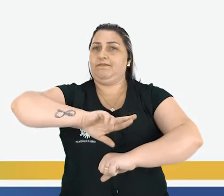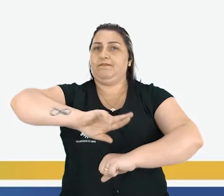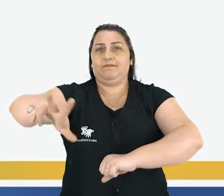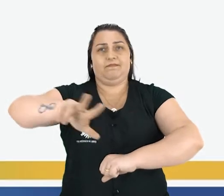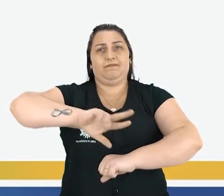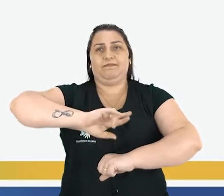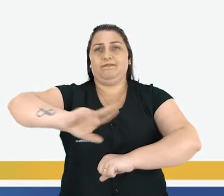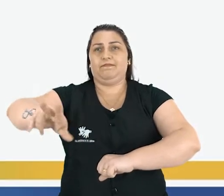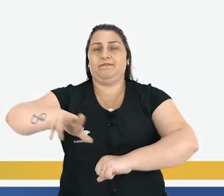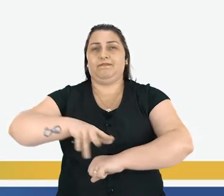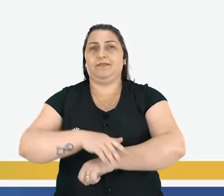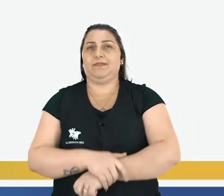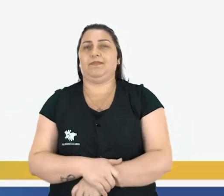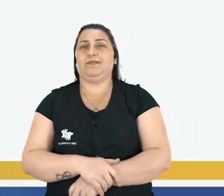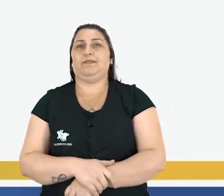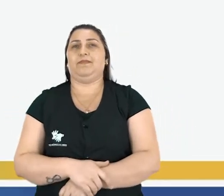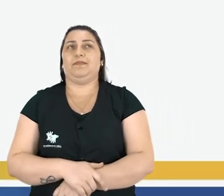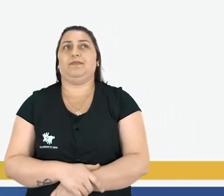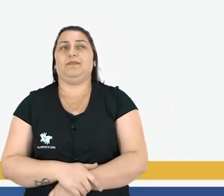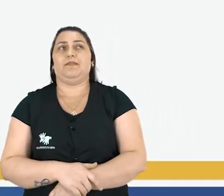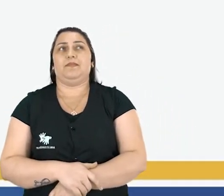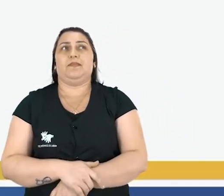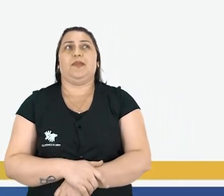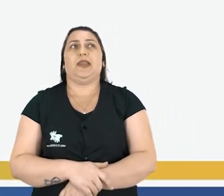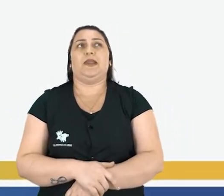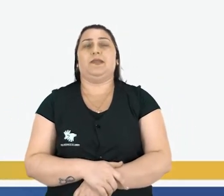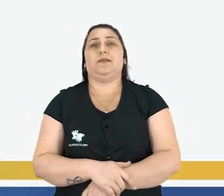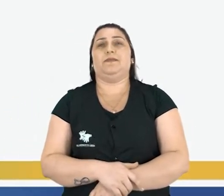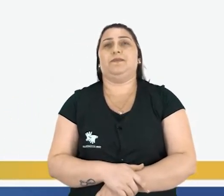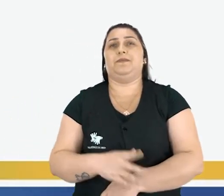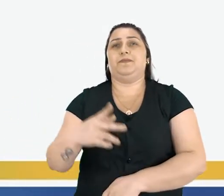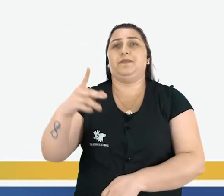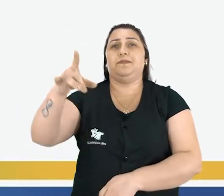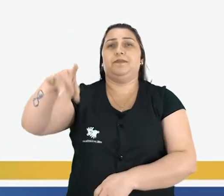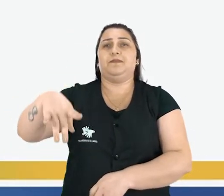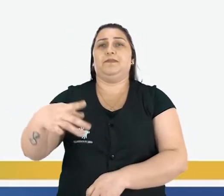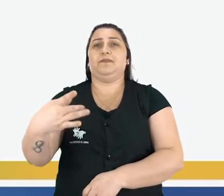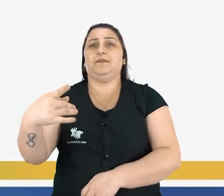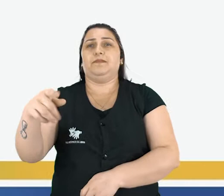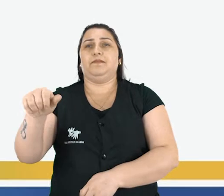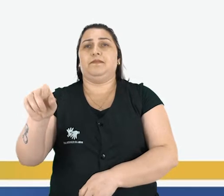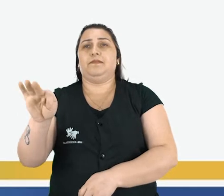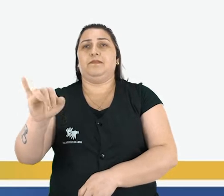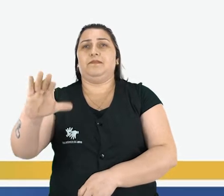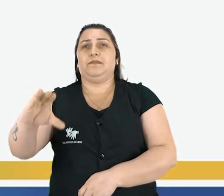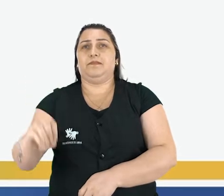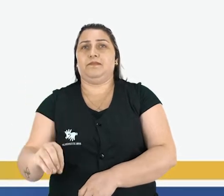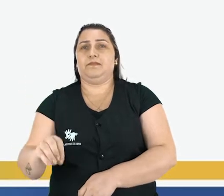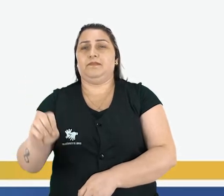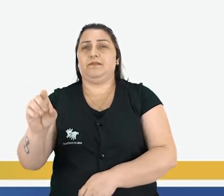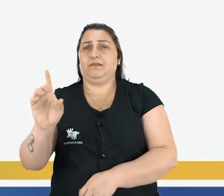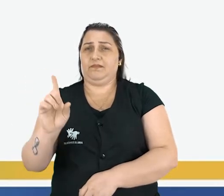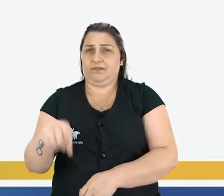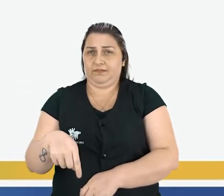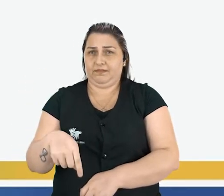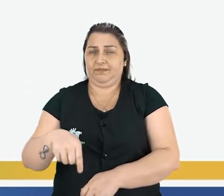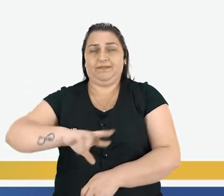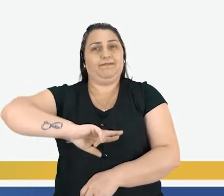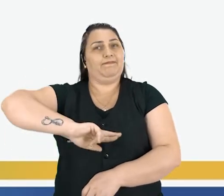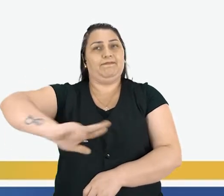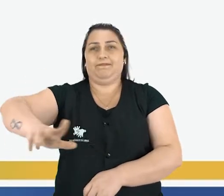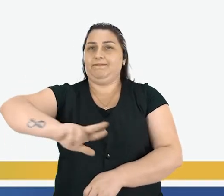dependência é o banheiro não não é o banheiro Vamos ler a última alternativa Pátio